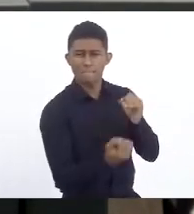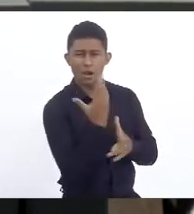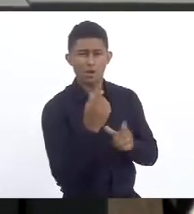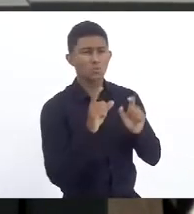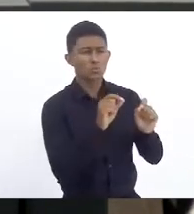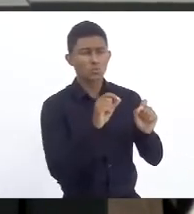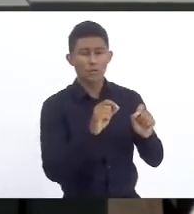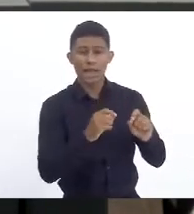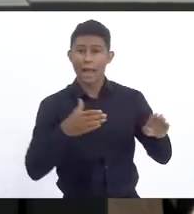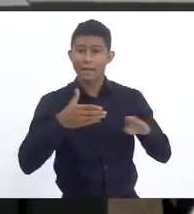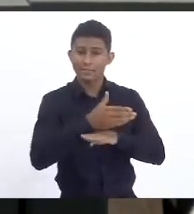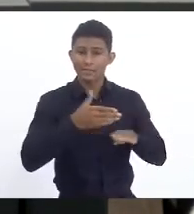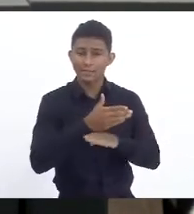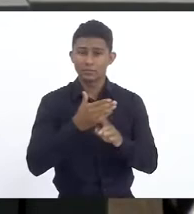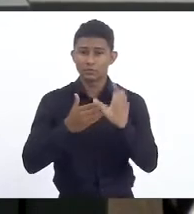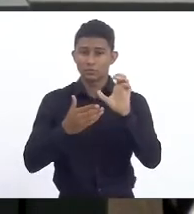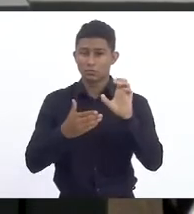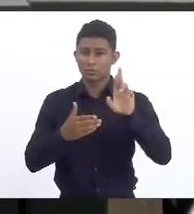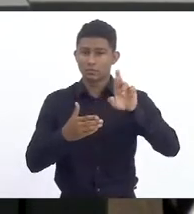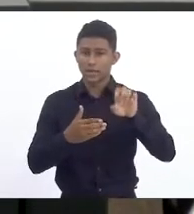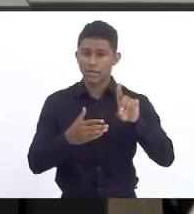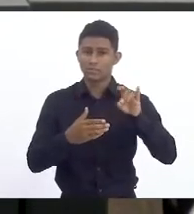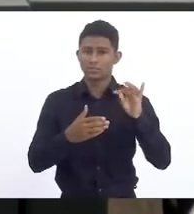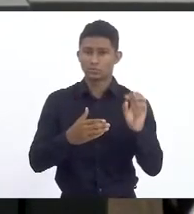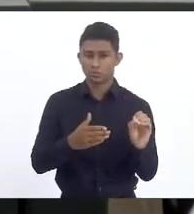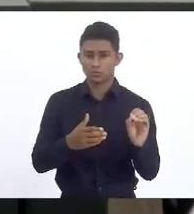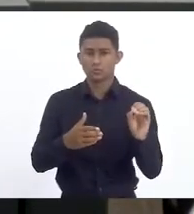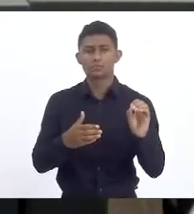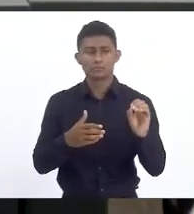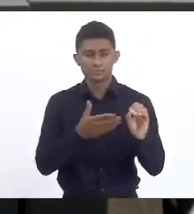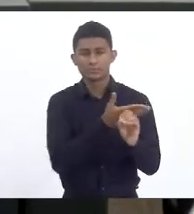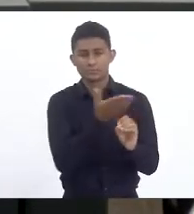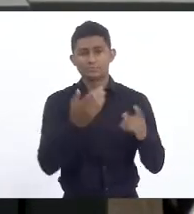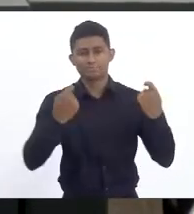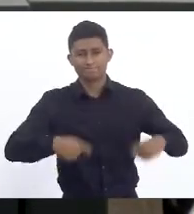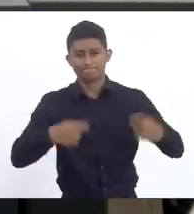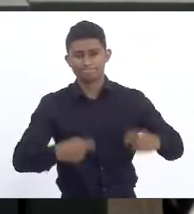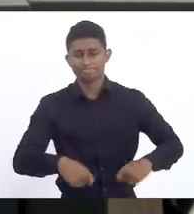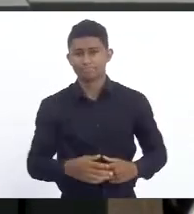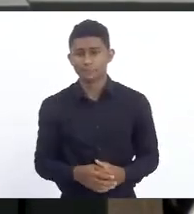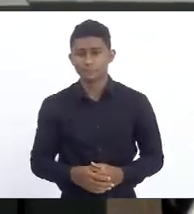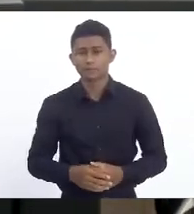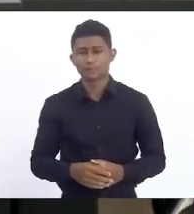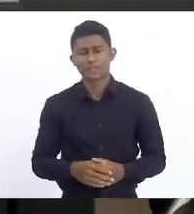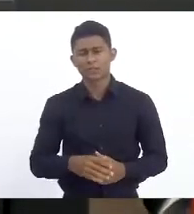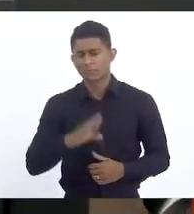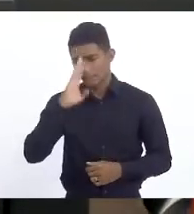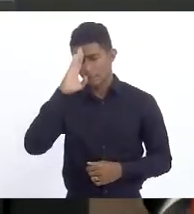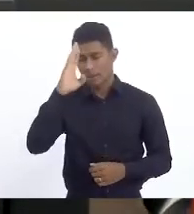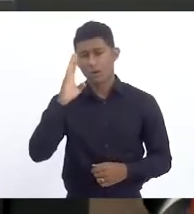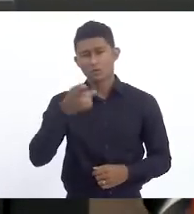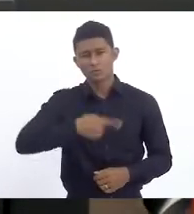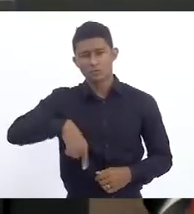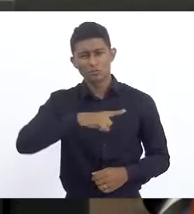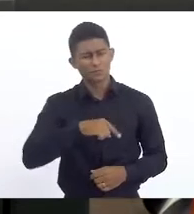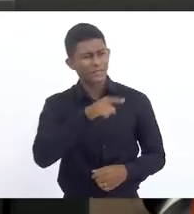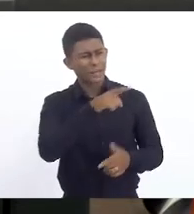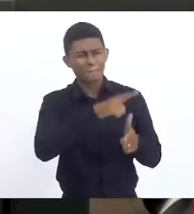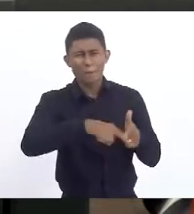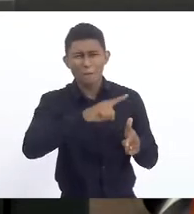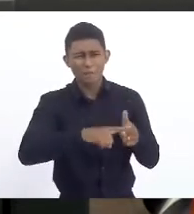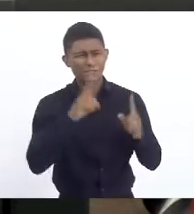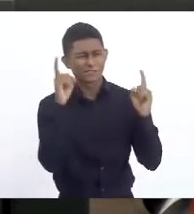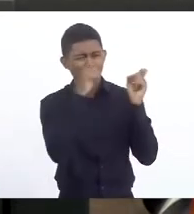crédito, né, de apoio ao acesso ao crédito pelo setor produtivo. Né. E um dos principais entraves que a gente tem percebido nesse